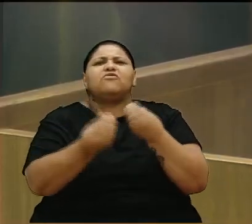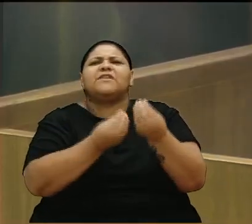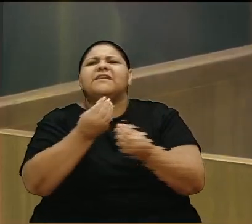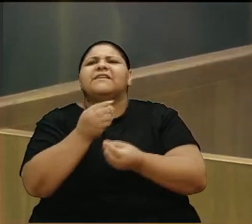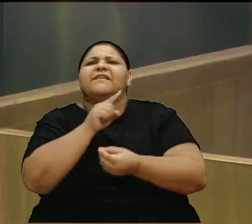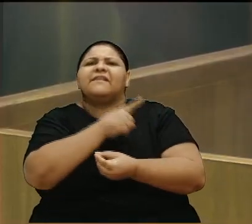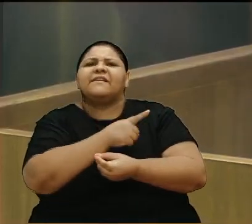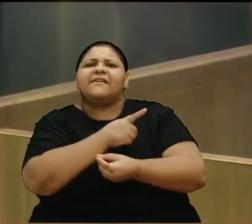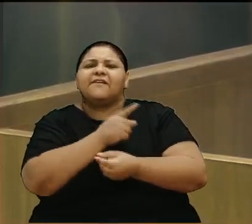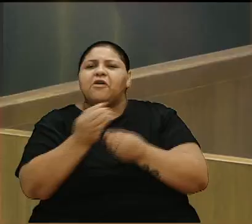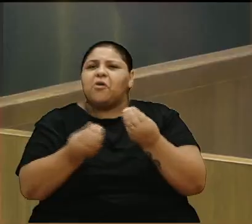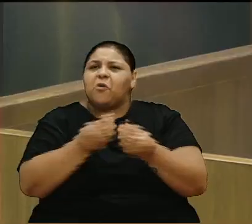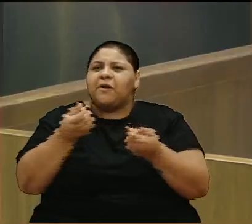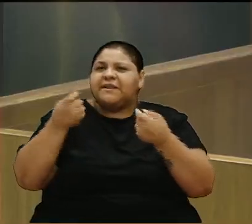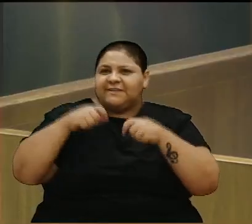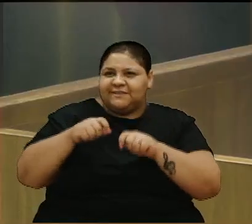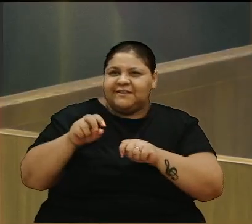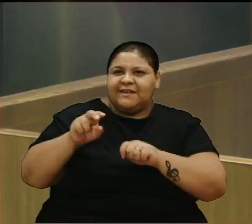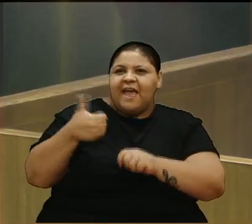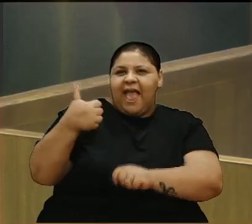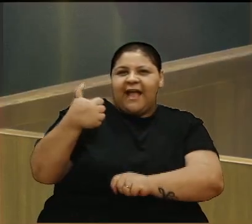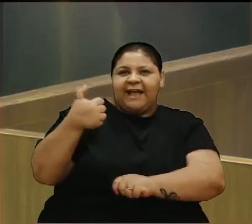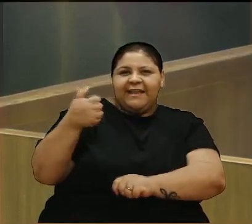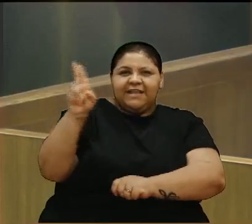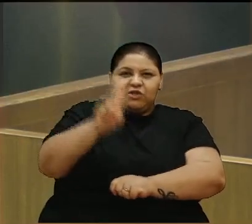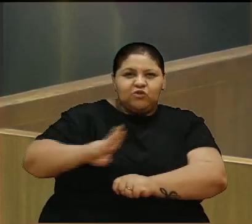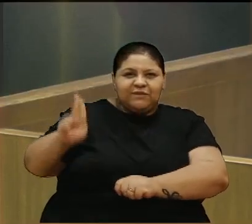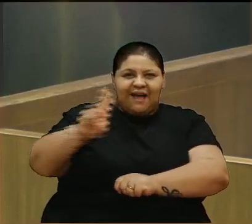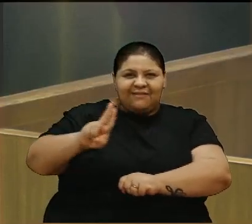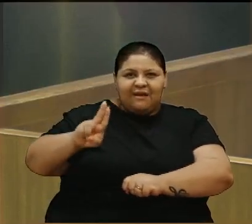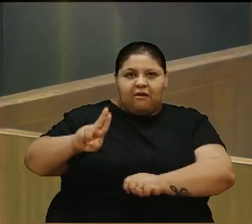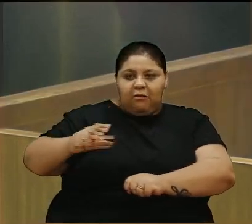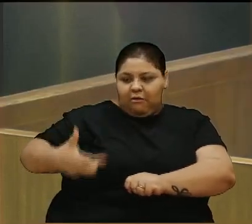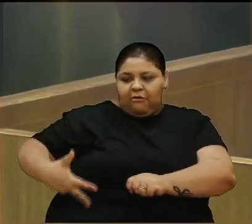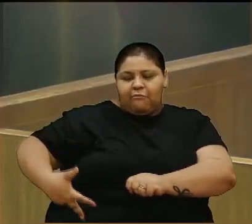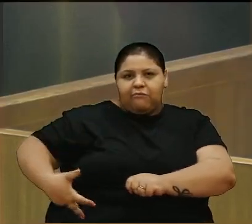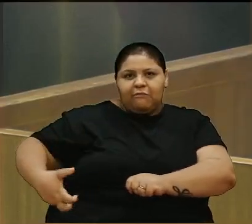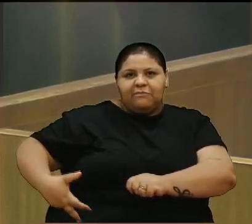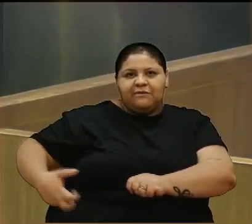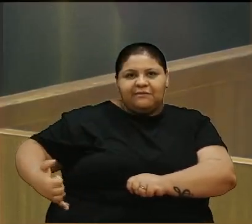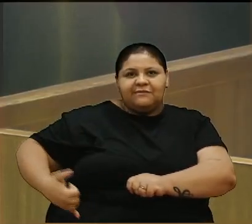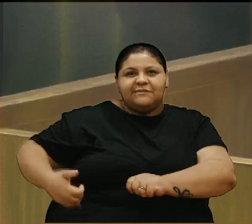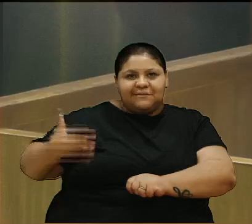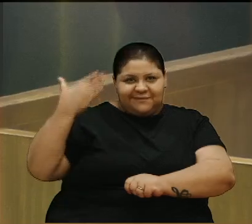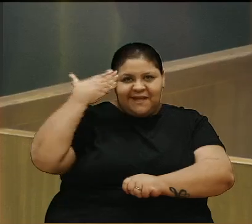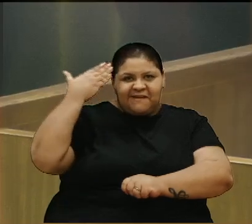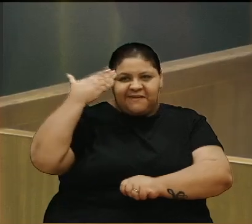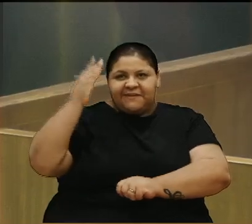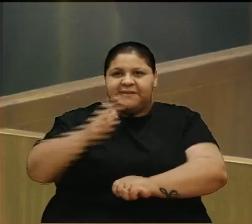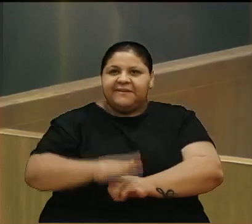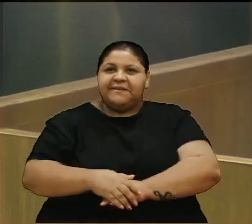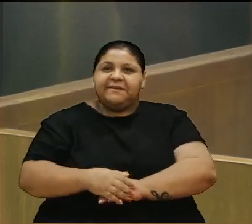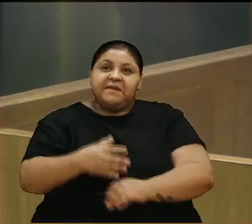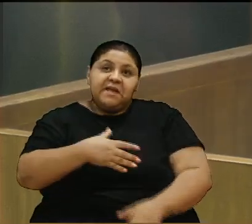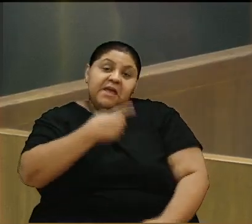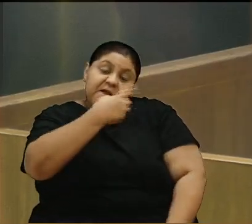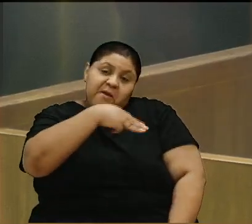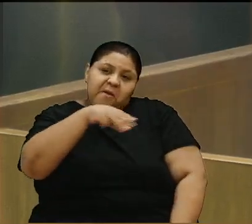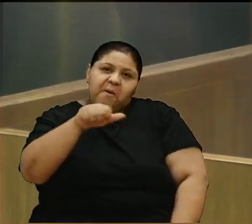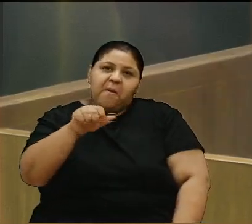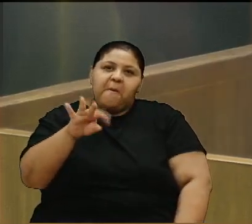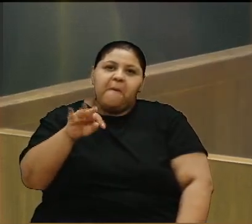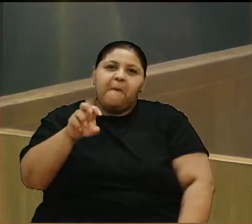isso? Mas qual é a necessidade? Mas quantas dessas? O Matheus, esse menino maravilhoso que é talvez quem